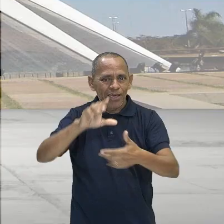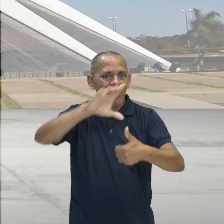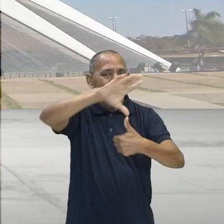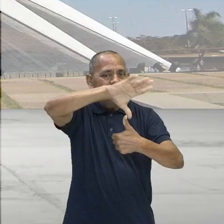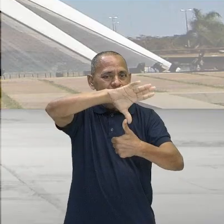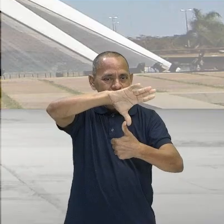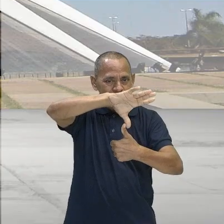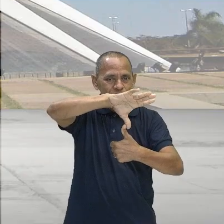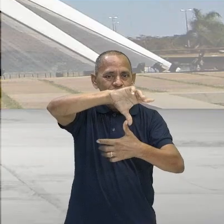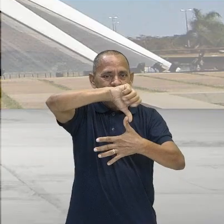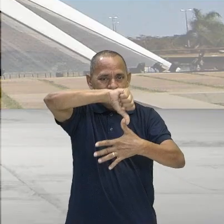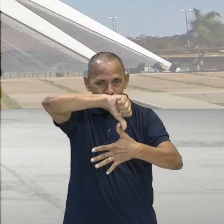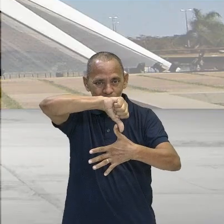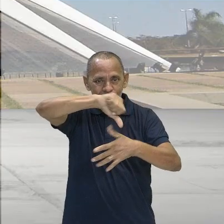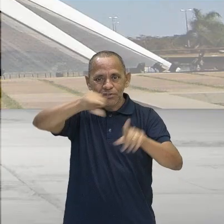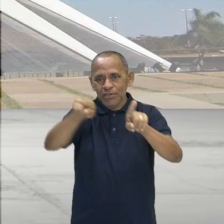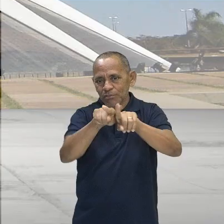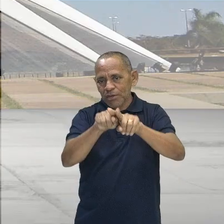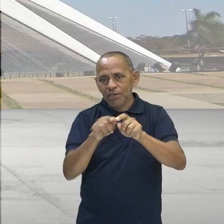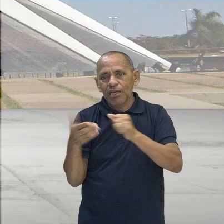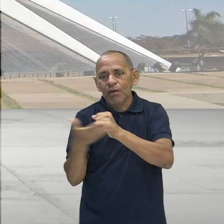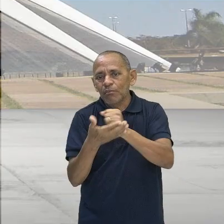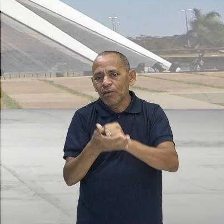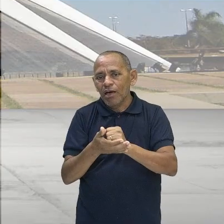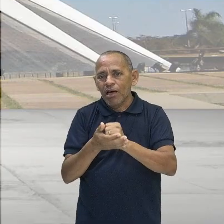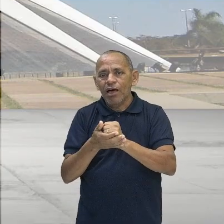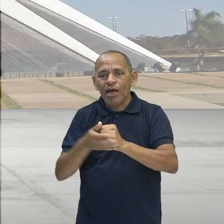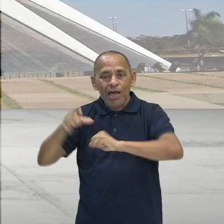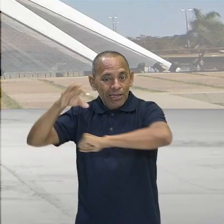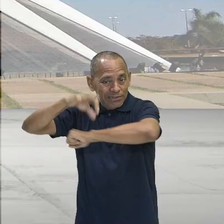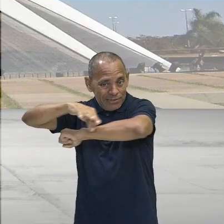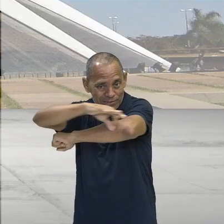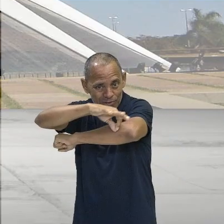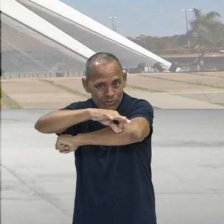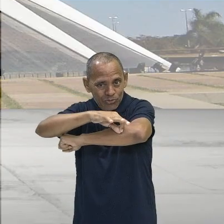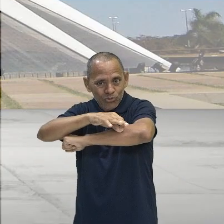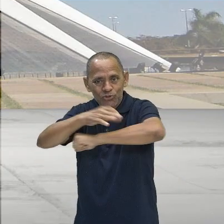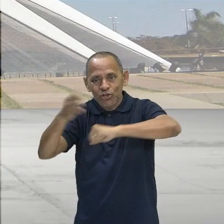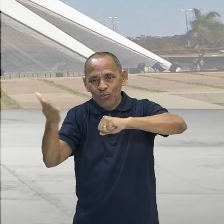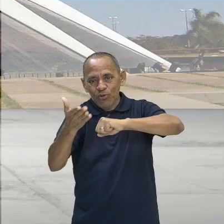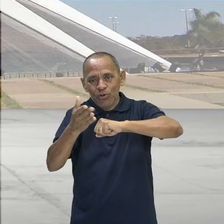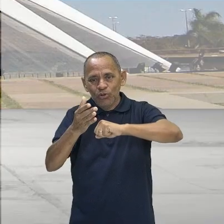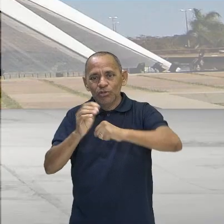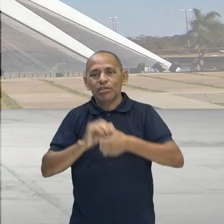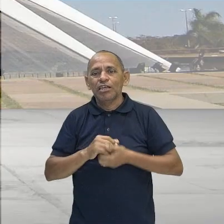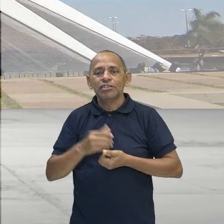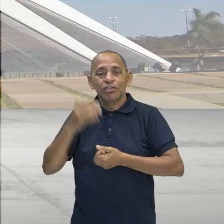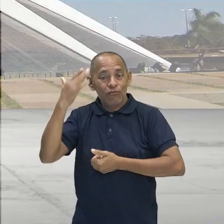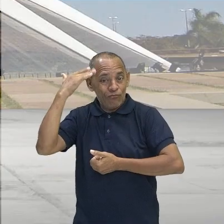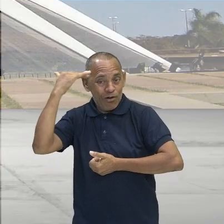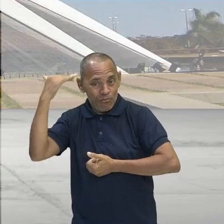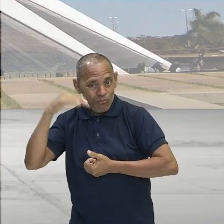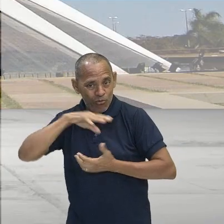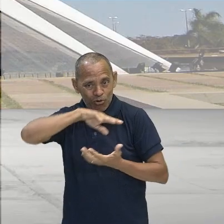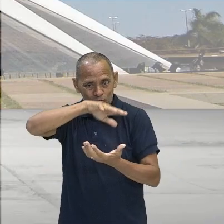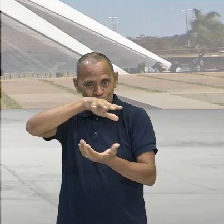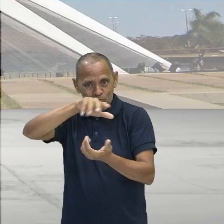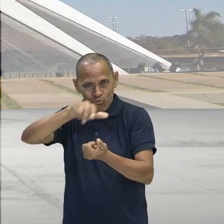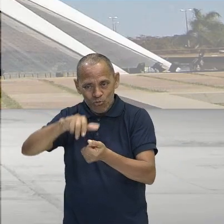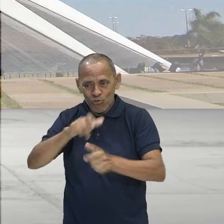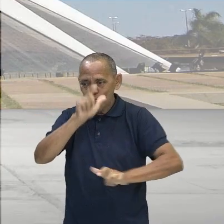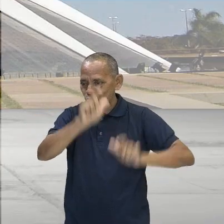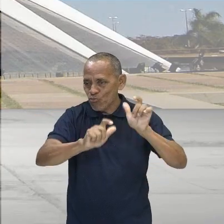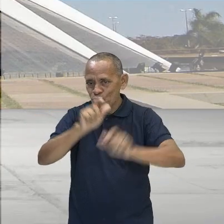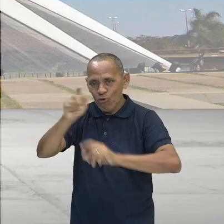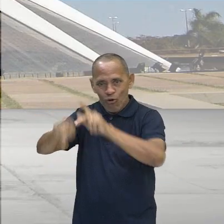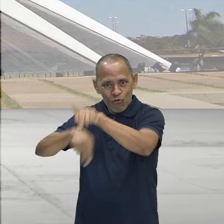do Norte. E a base disso, dessa arquitetura moderna e tão famosa mundo afora, são os povos originários, a cultura original